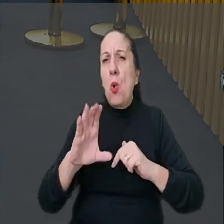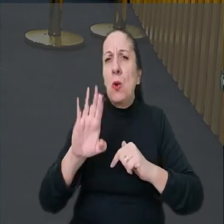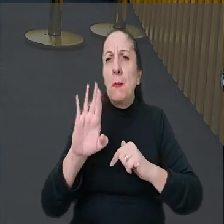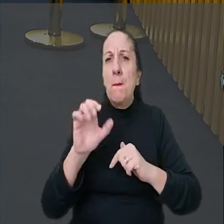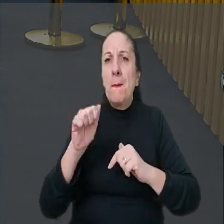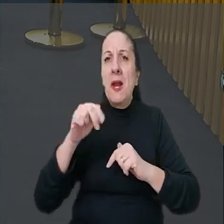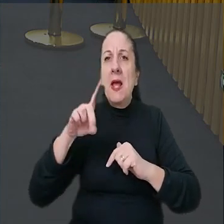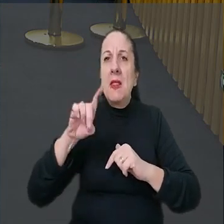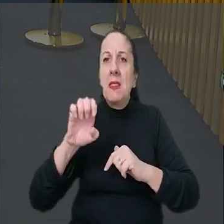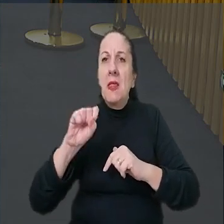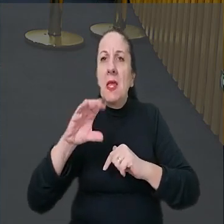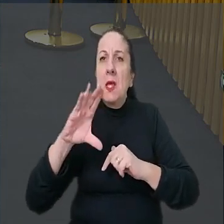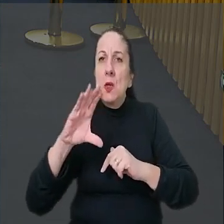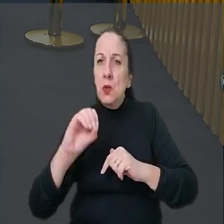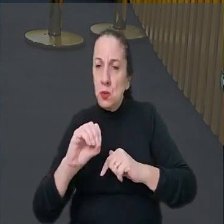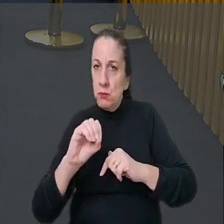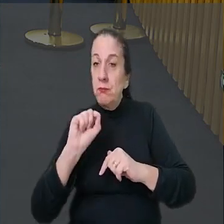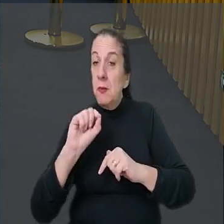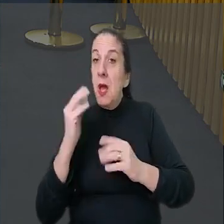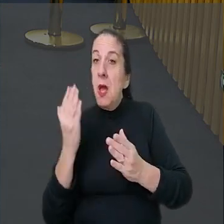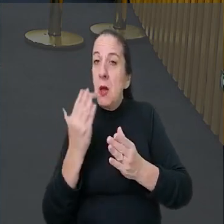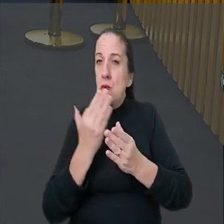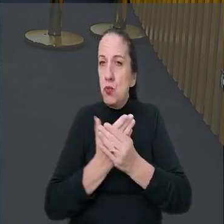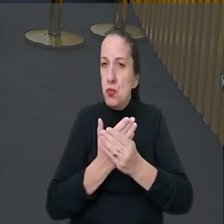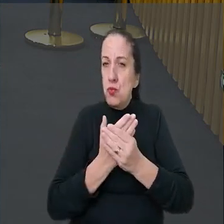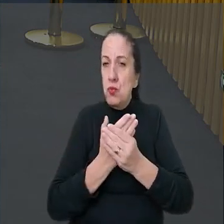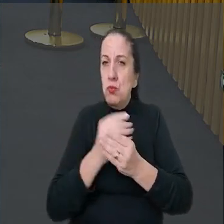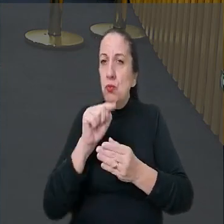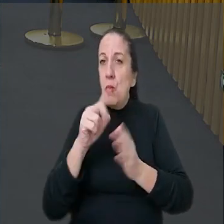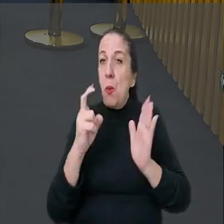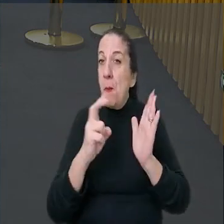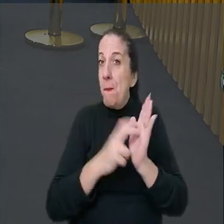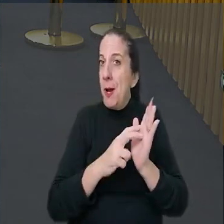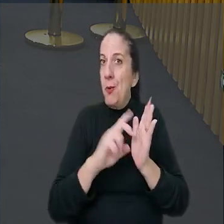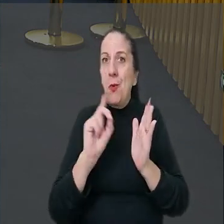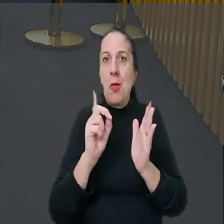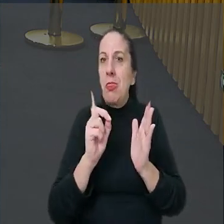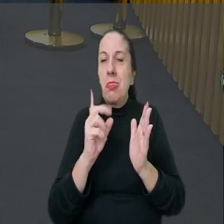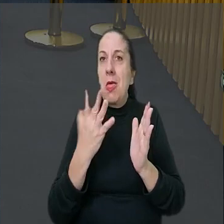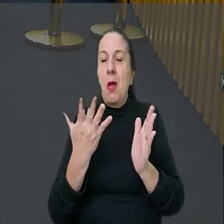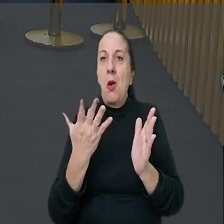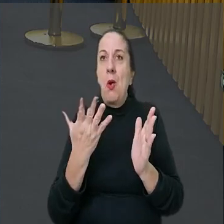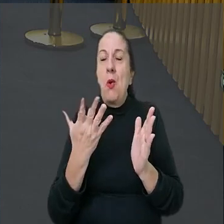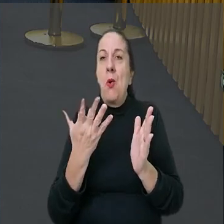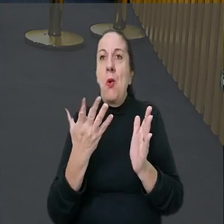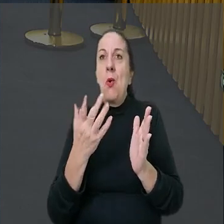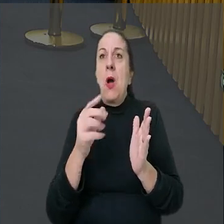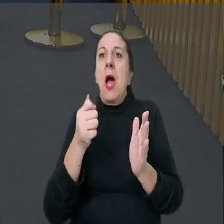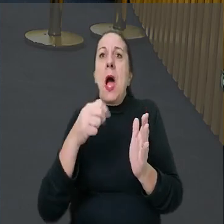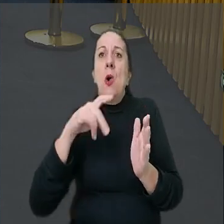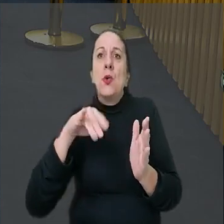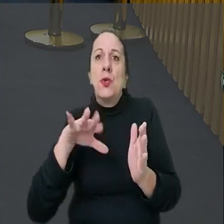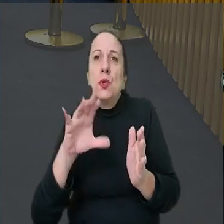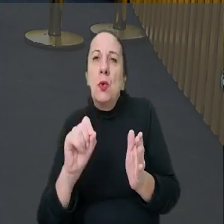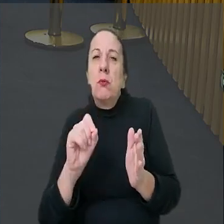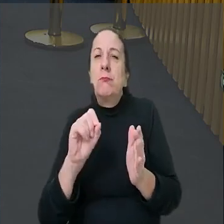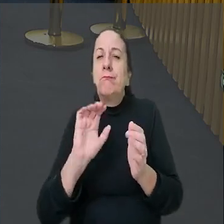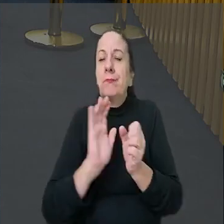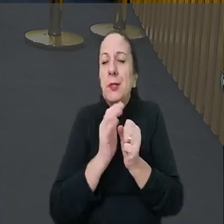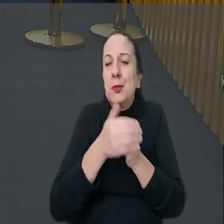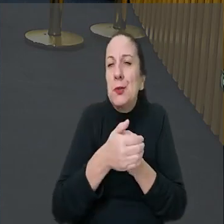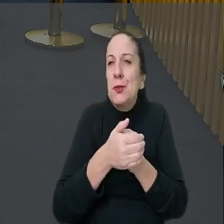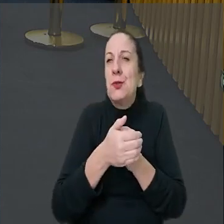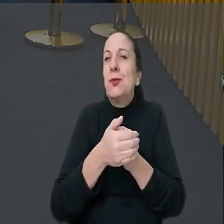o Bradesco. Quando a entidade ajuizou a ação, o argumento foi que o banco sonegava dos gerentes gerais e de auditores o